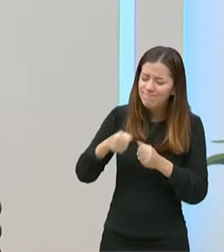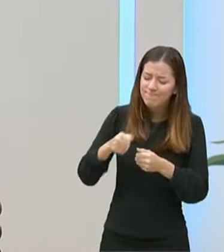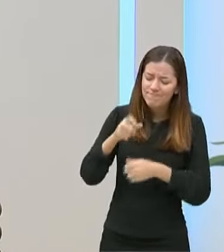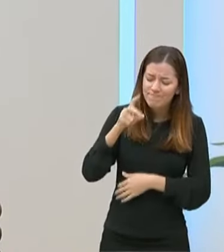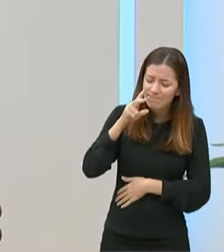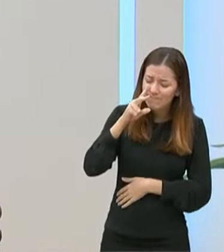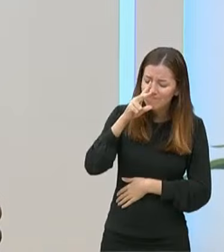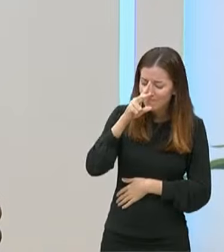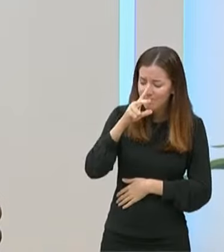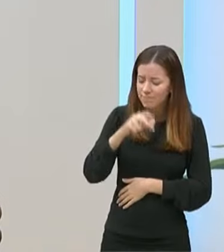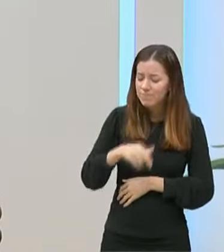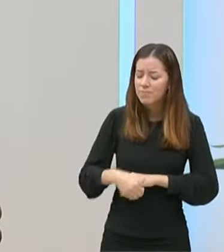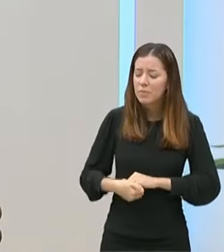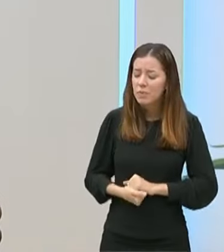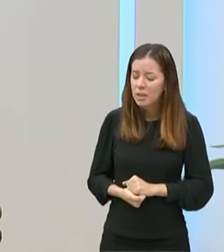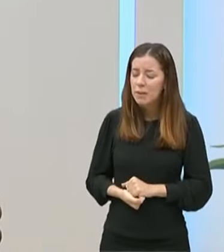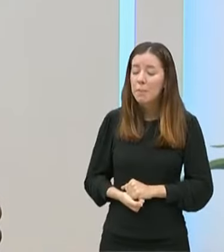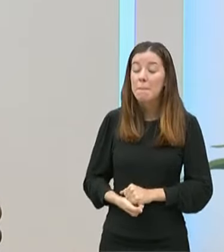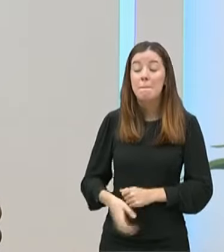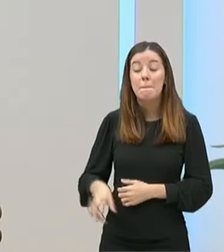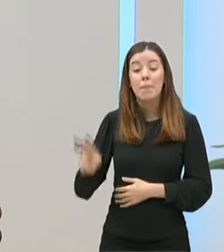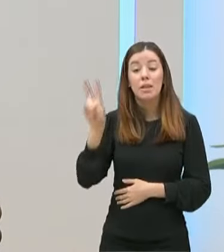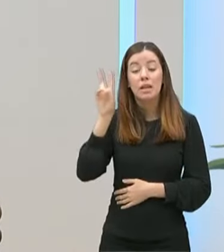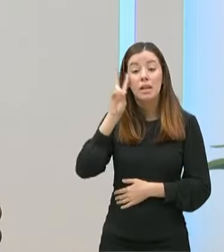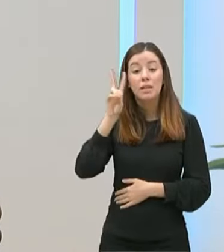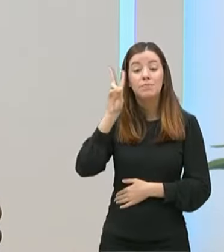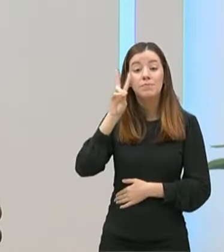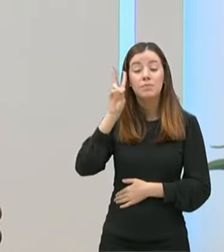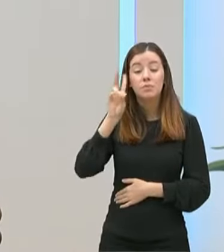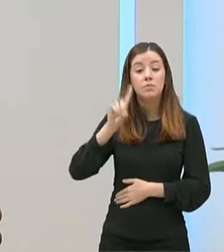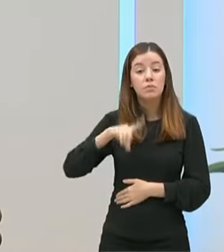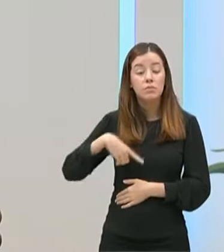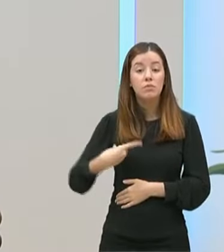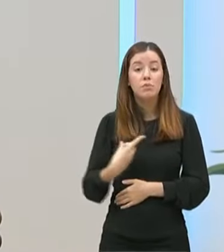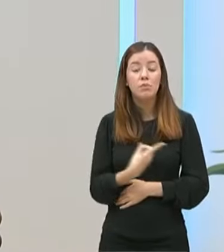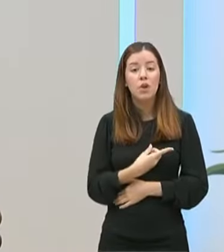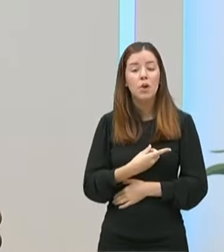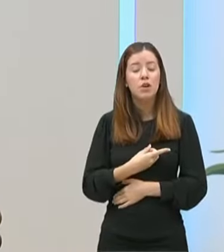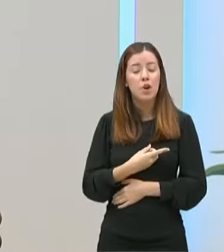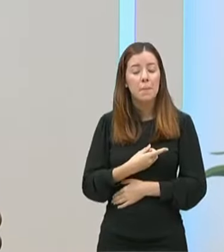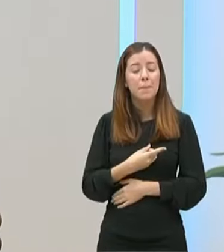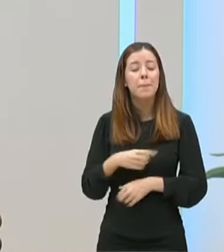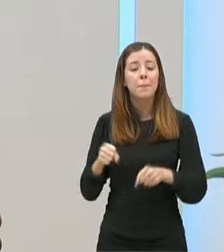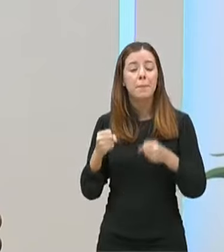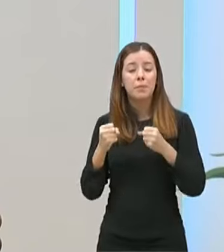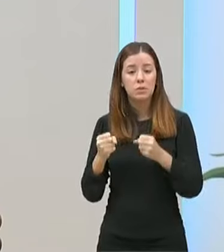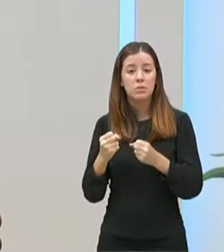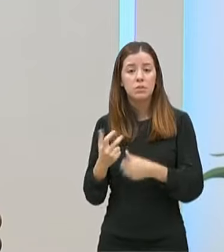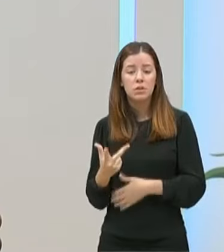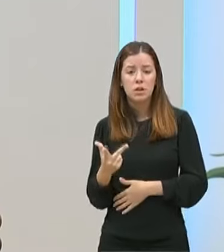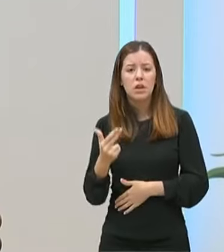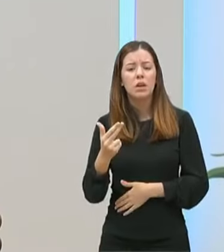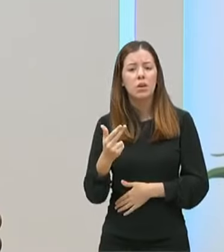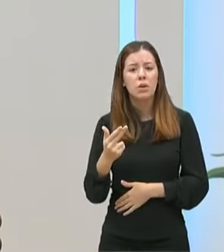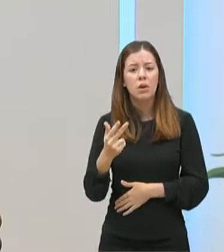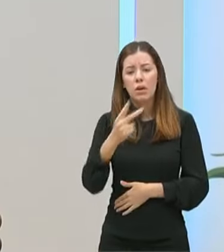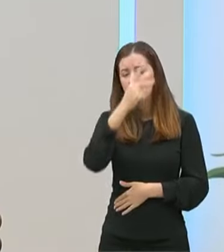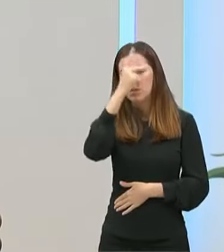11, aqueles heróis relatados lá, e você pode ser um desses heróis. Quando Hebreus 11 diz: